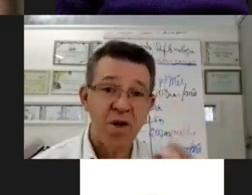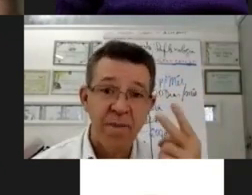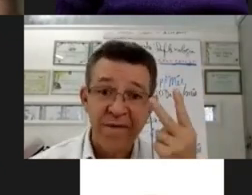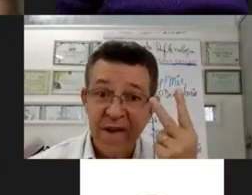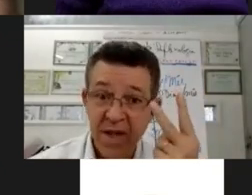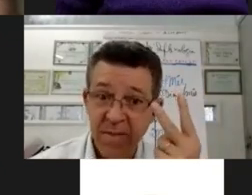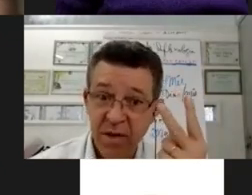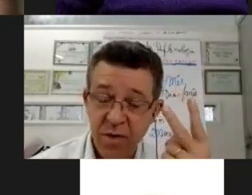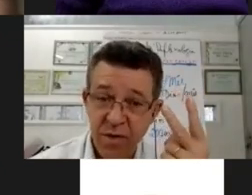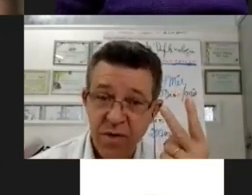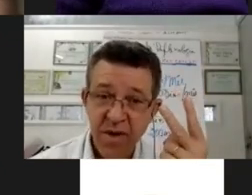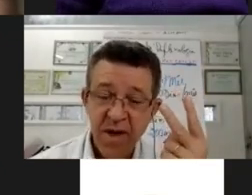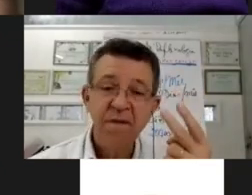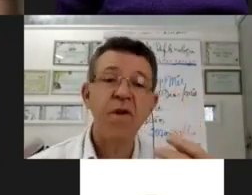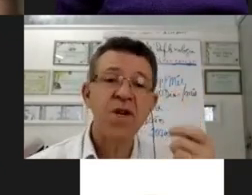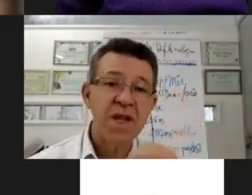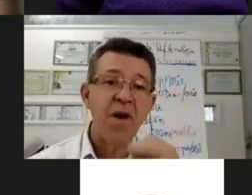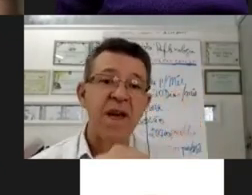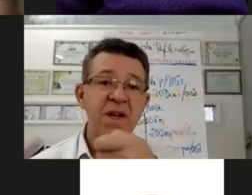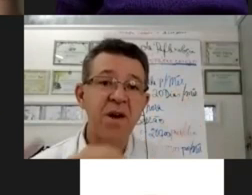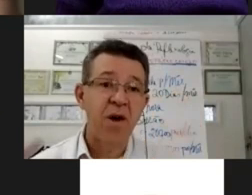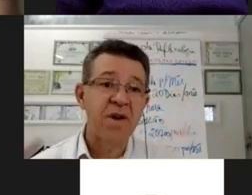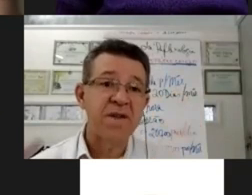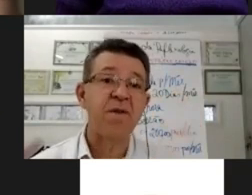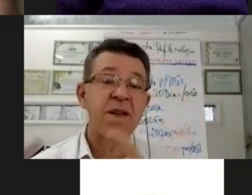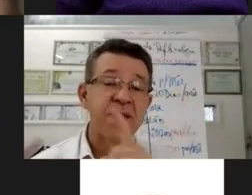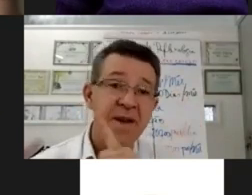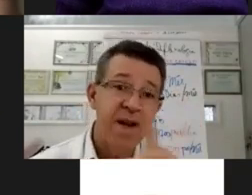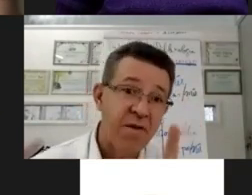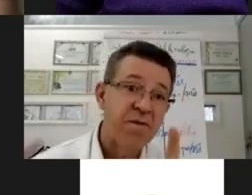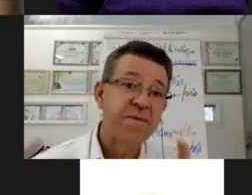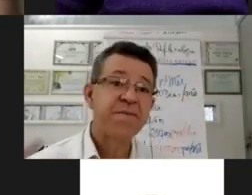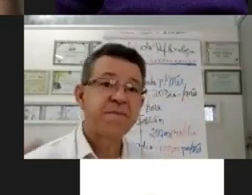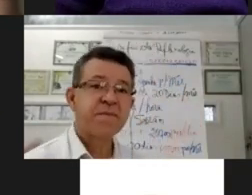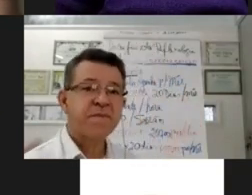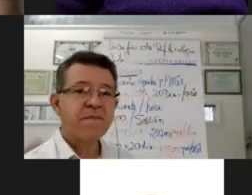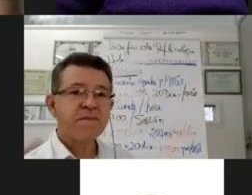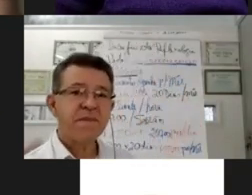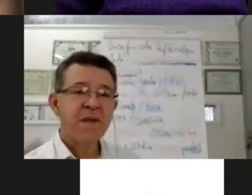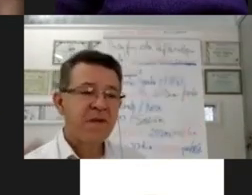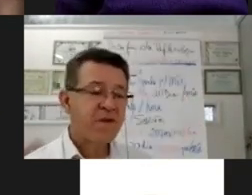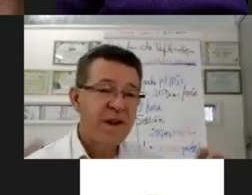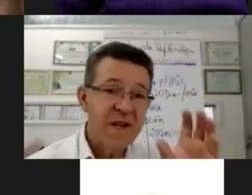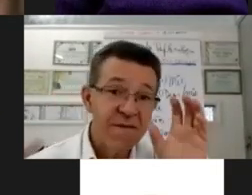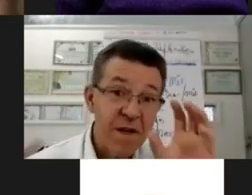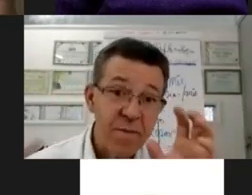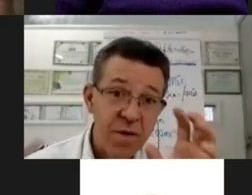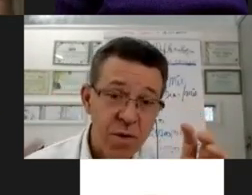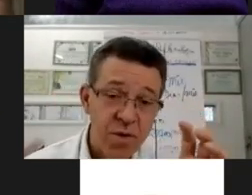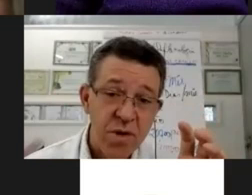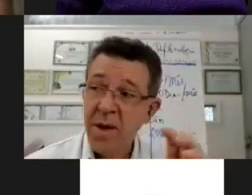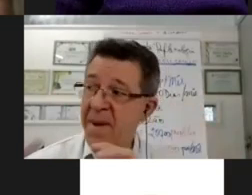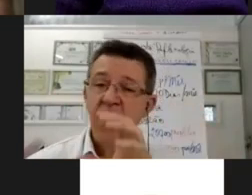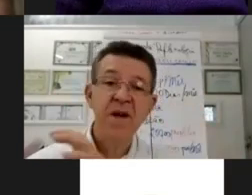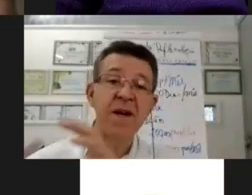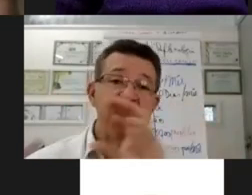hora, sobra 20 minutos. Vou agendar alguém logo na sequência? Não. Você vai ter 20